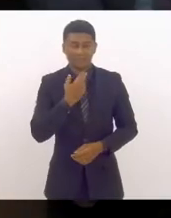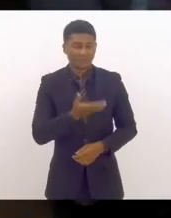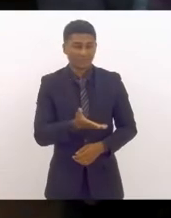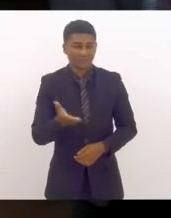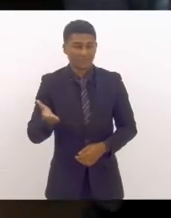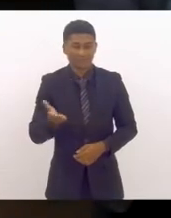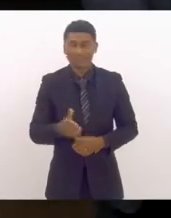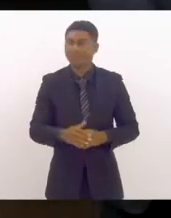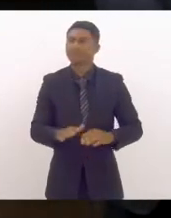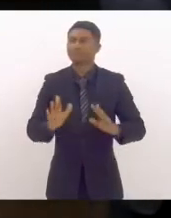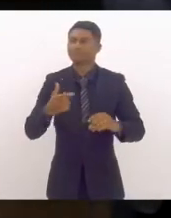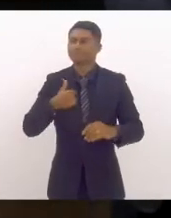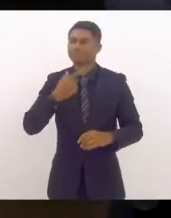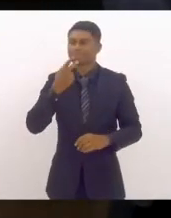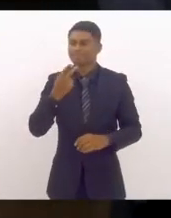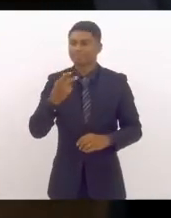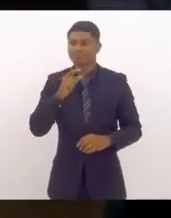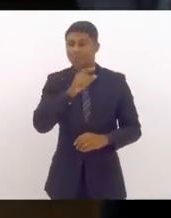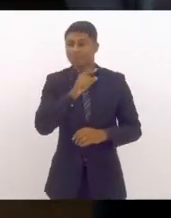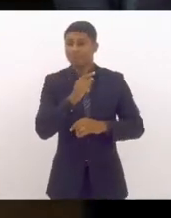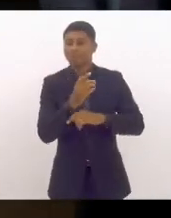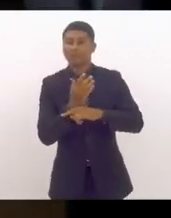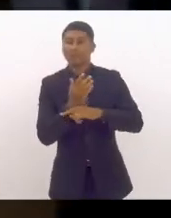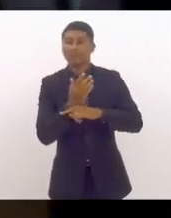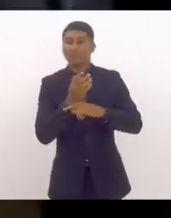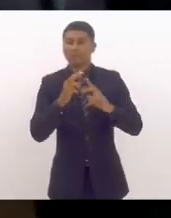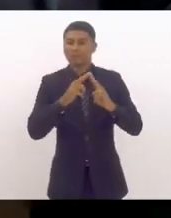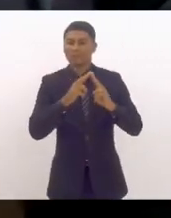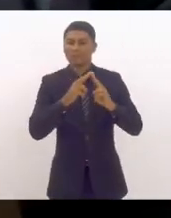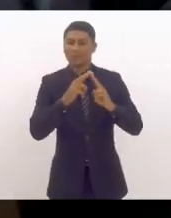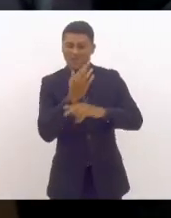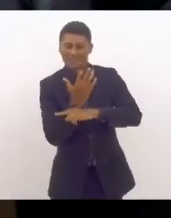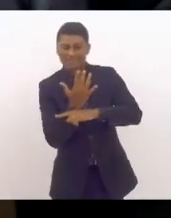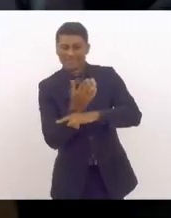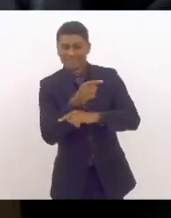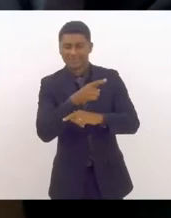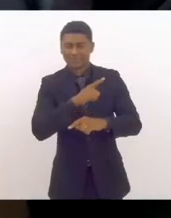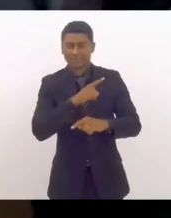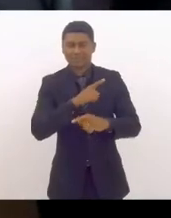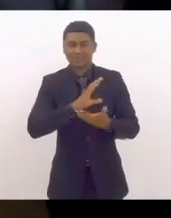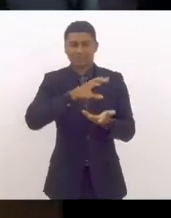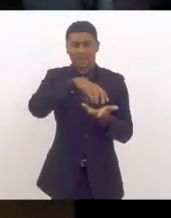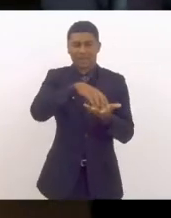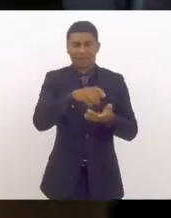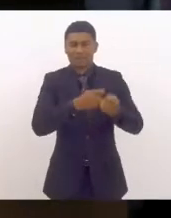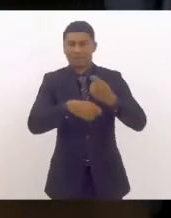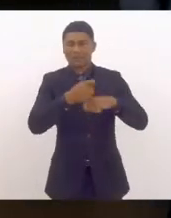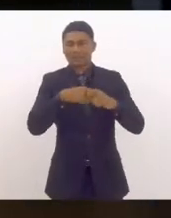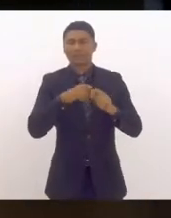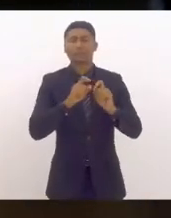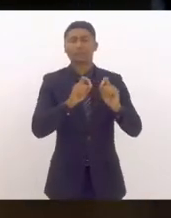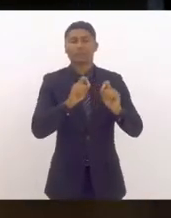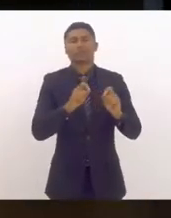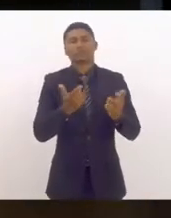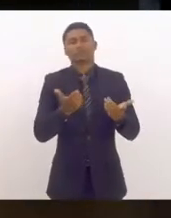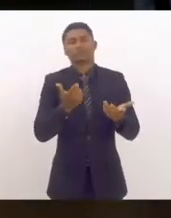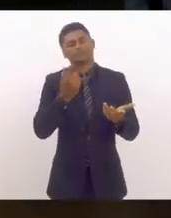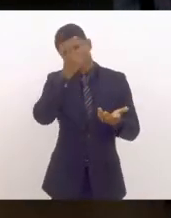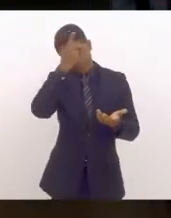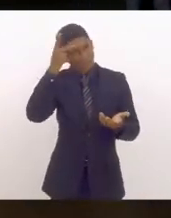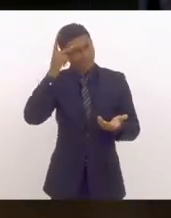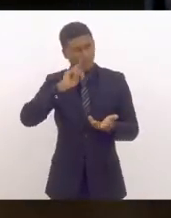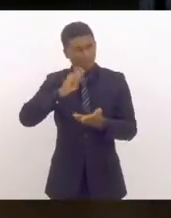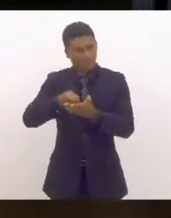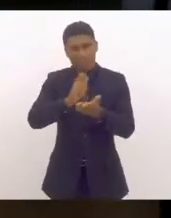dizer que tem lá na UERJ a administração central para pagamento de serviços de pessoa física. E